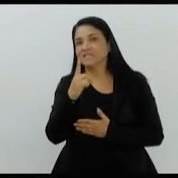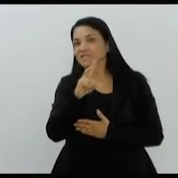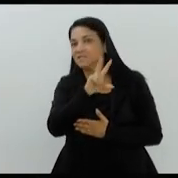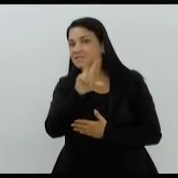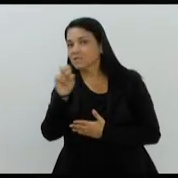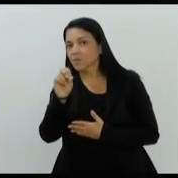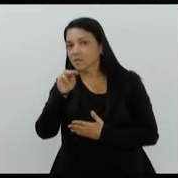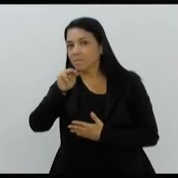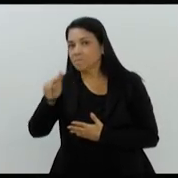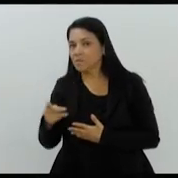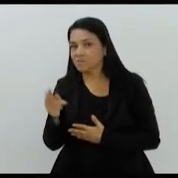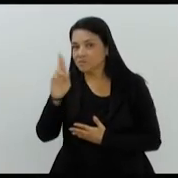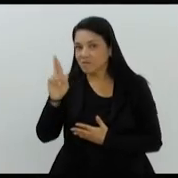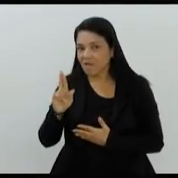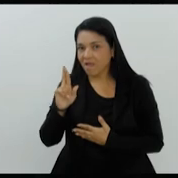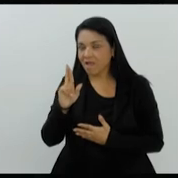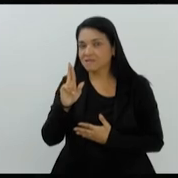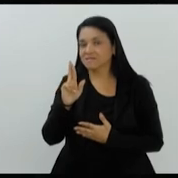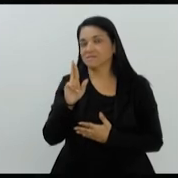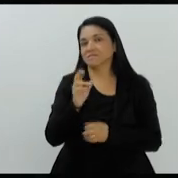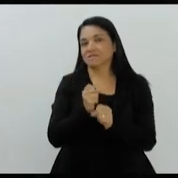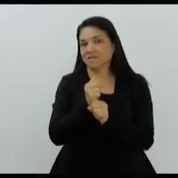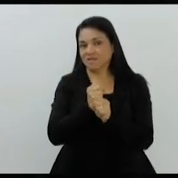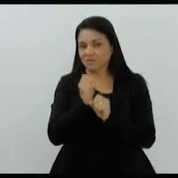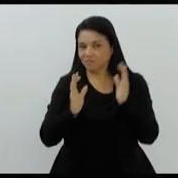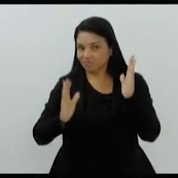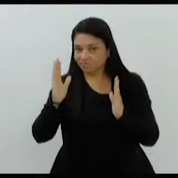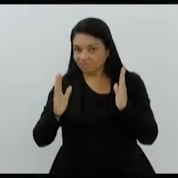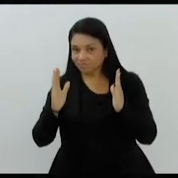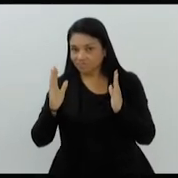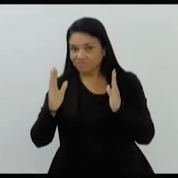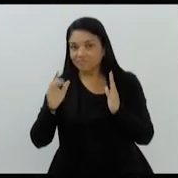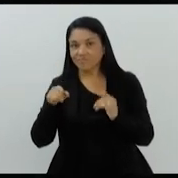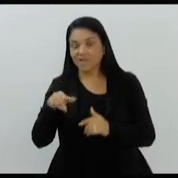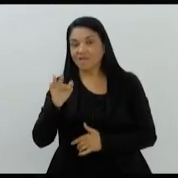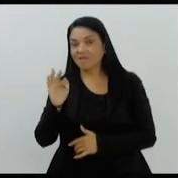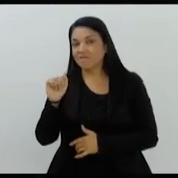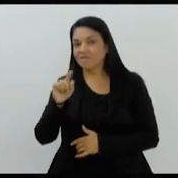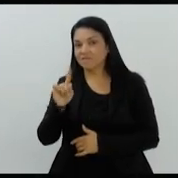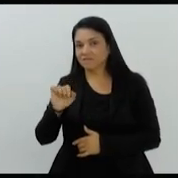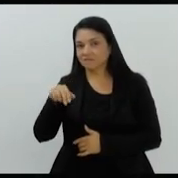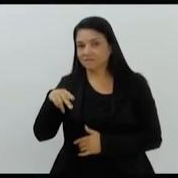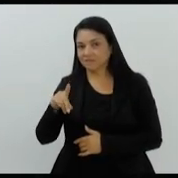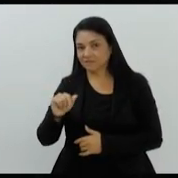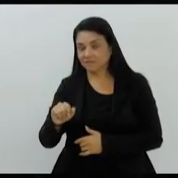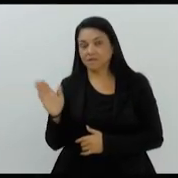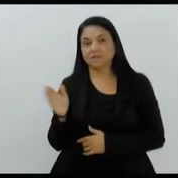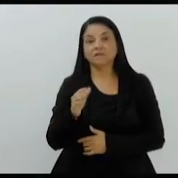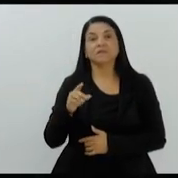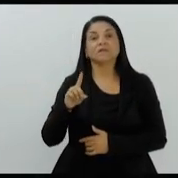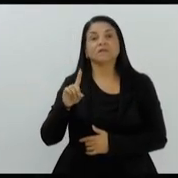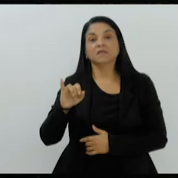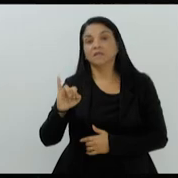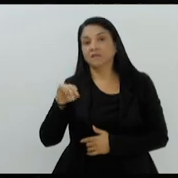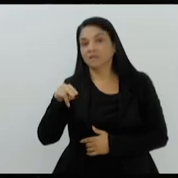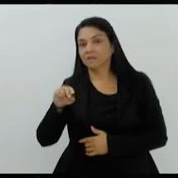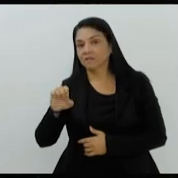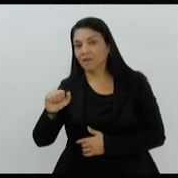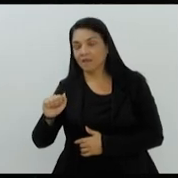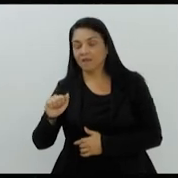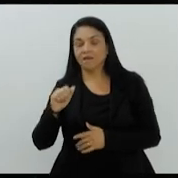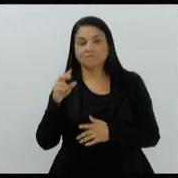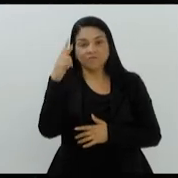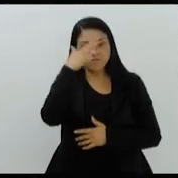milhões de reais por ano, para que a Fazenda e o INEA fiscalize a exploração